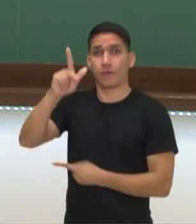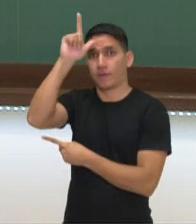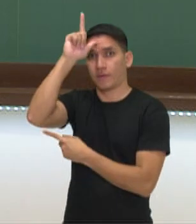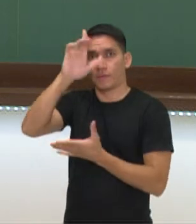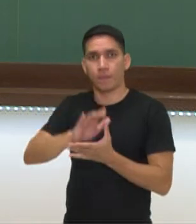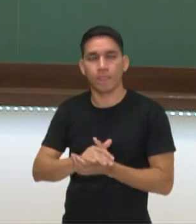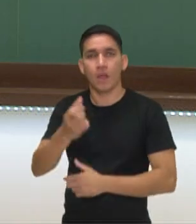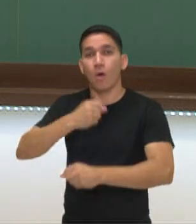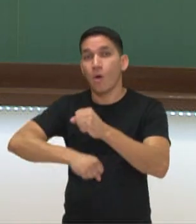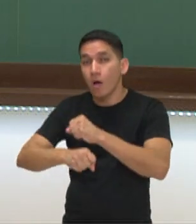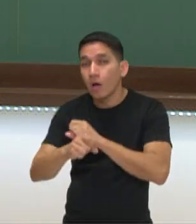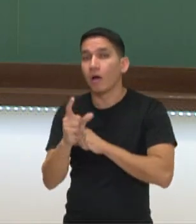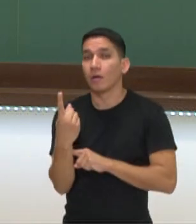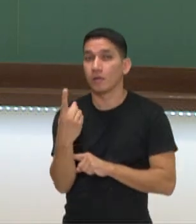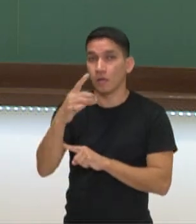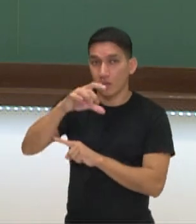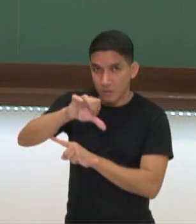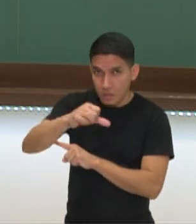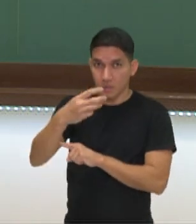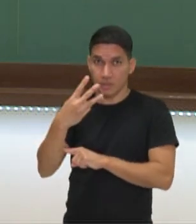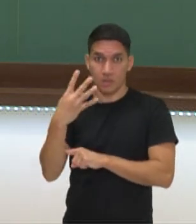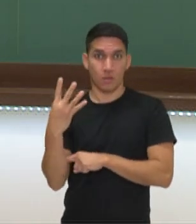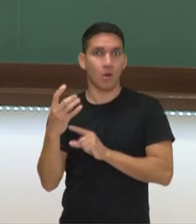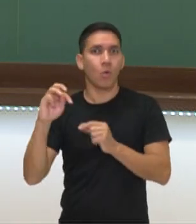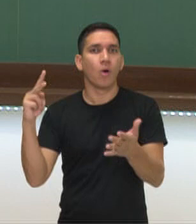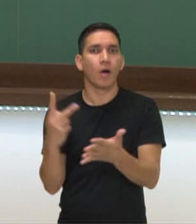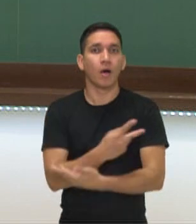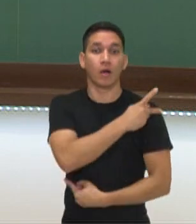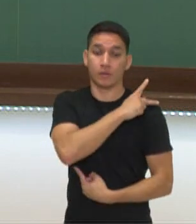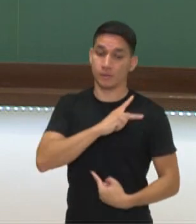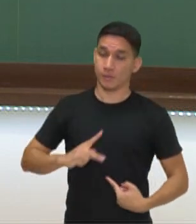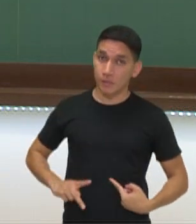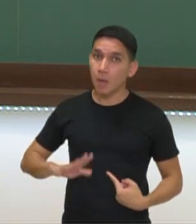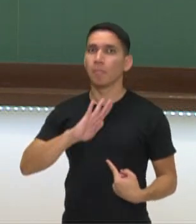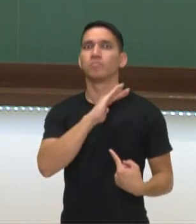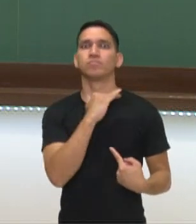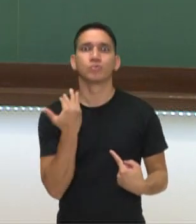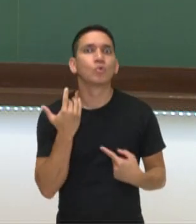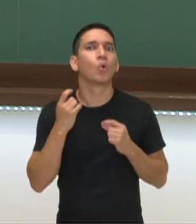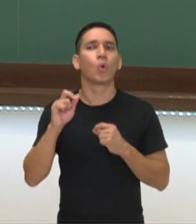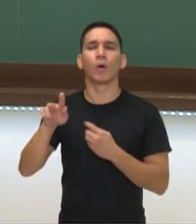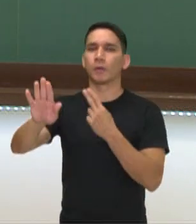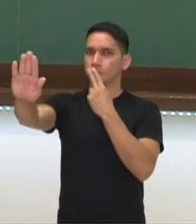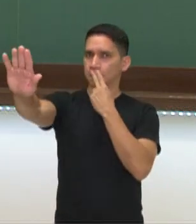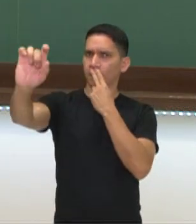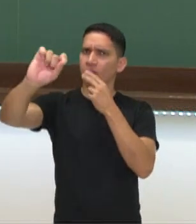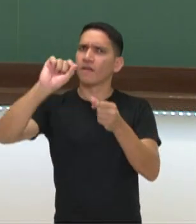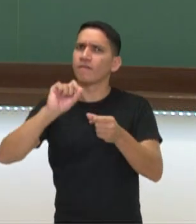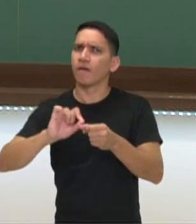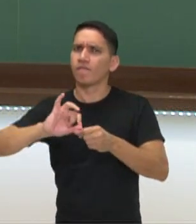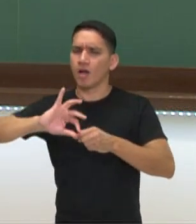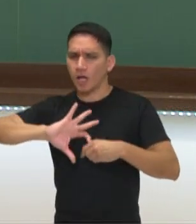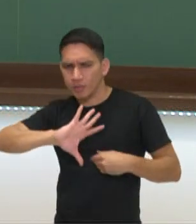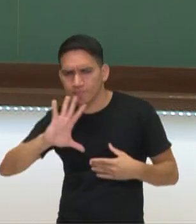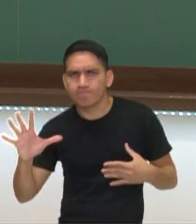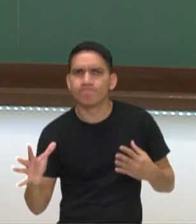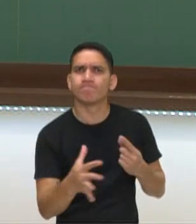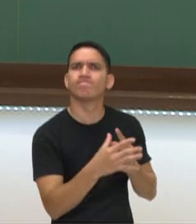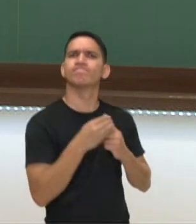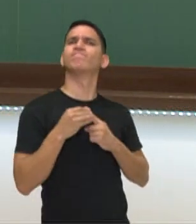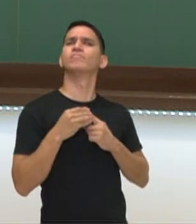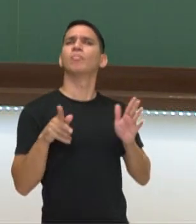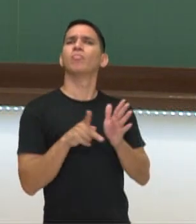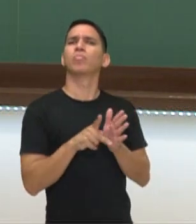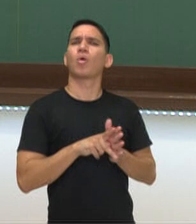Em 1934, o presidente von Hindenburg morreu e o Hitler juntou os cargos de presidente